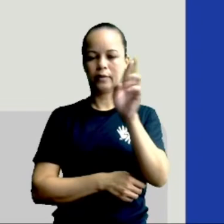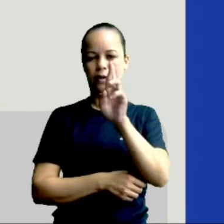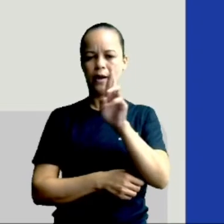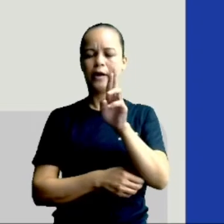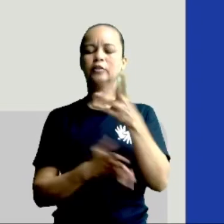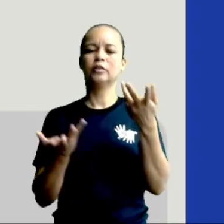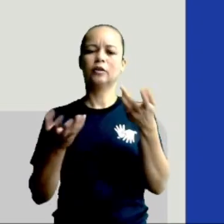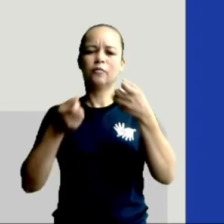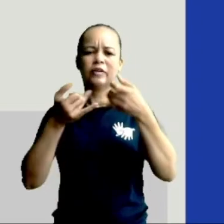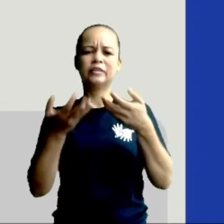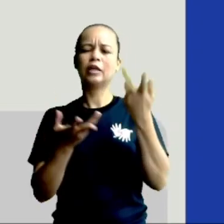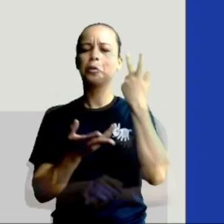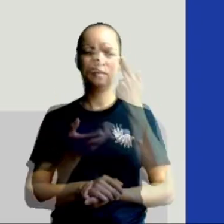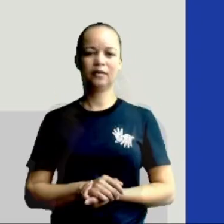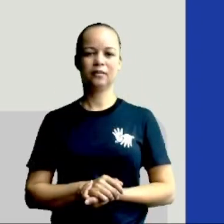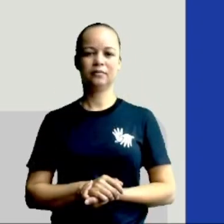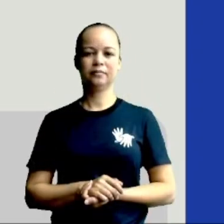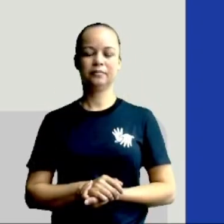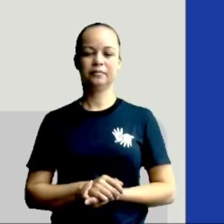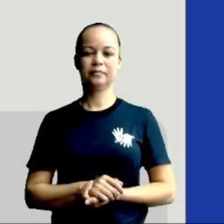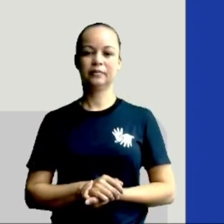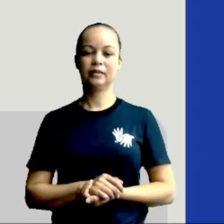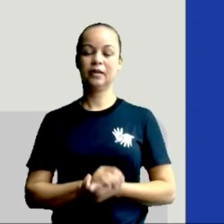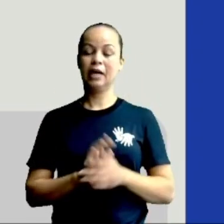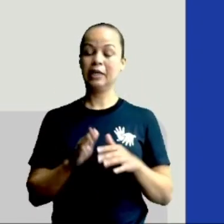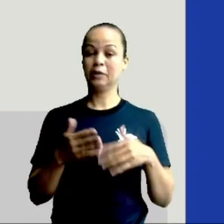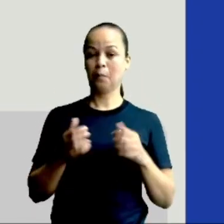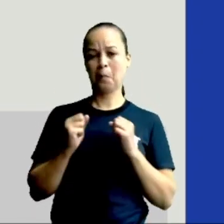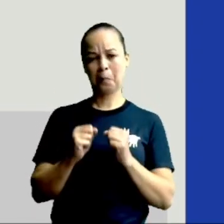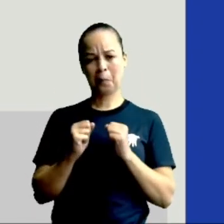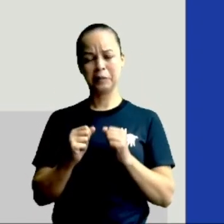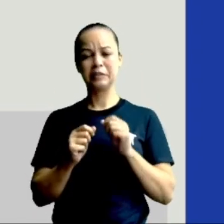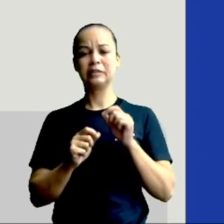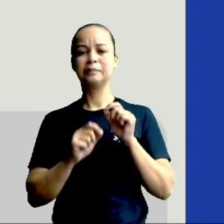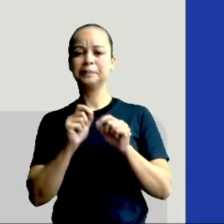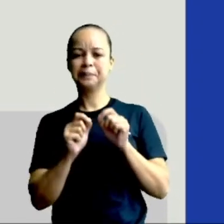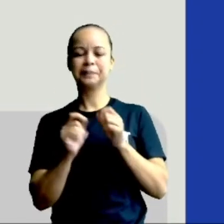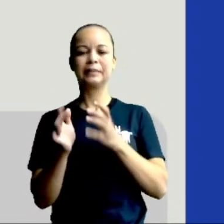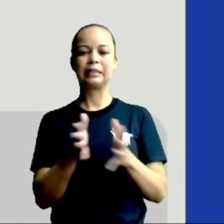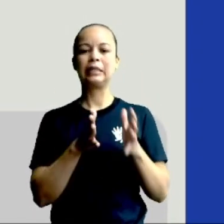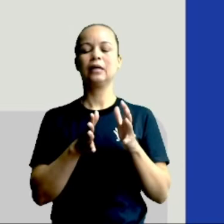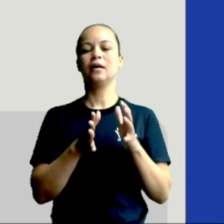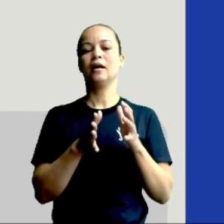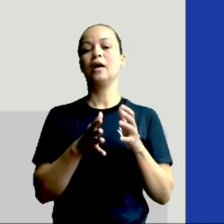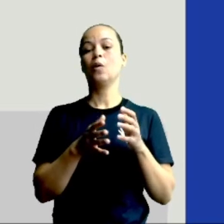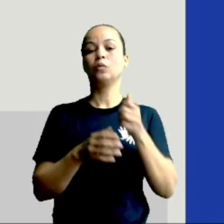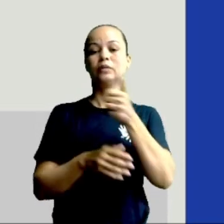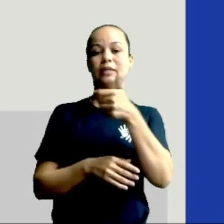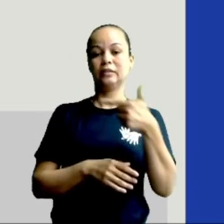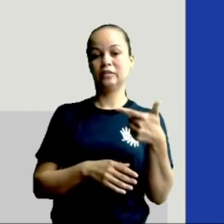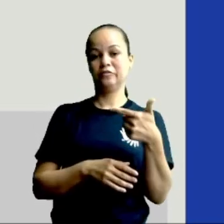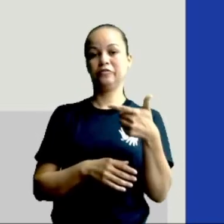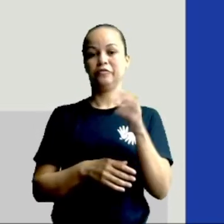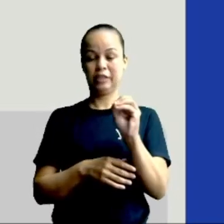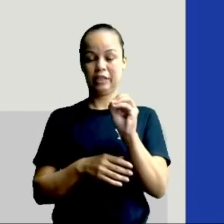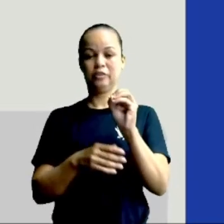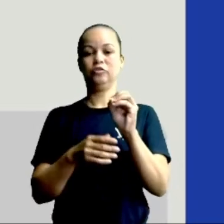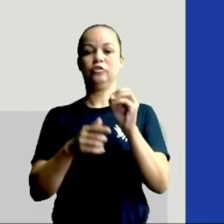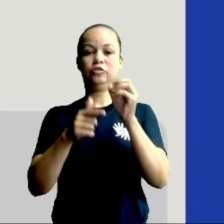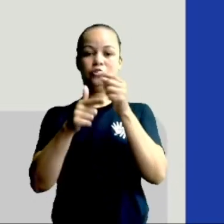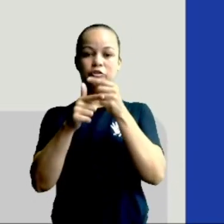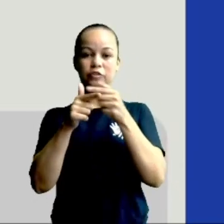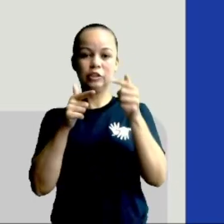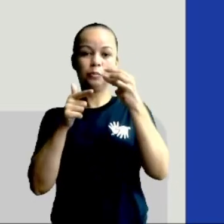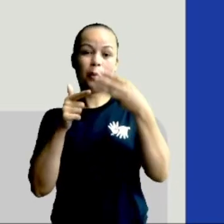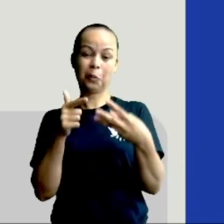explicar direitinho aí como ela faz. Então, eu posso fazer aí o quê? O 120, fazer a divisão por 3. E aí,